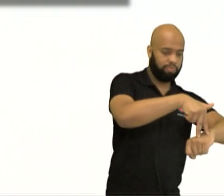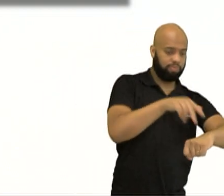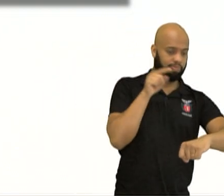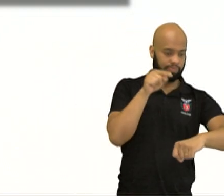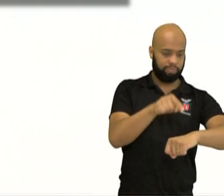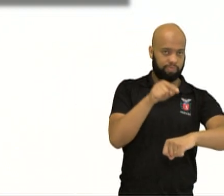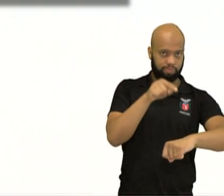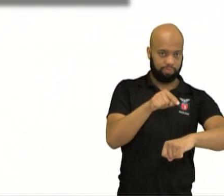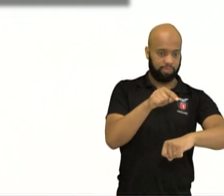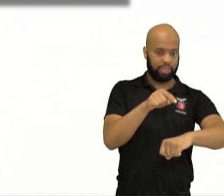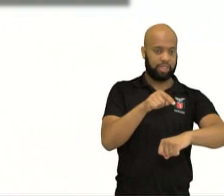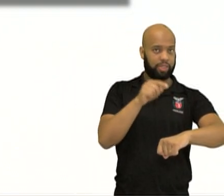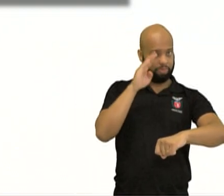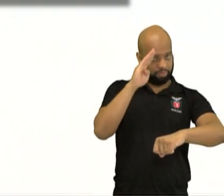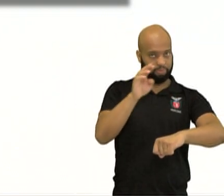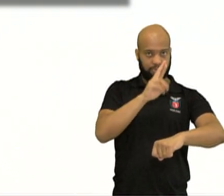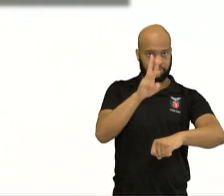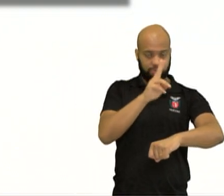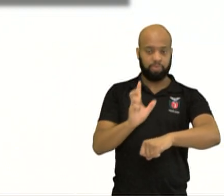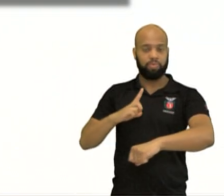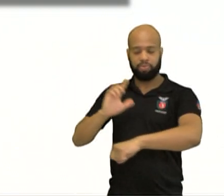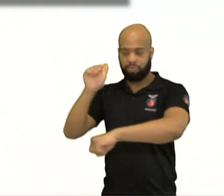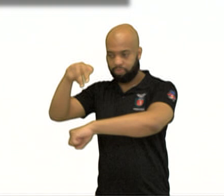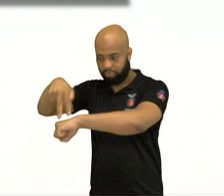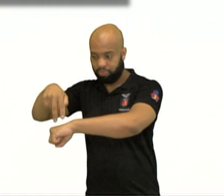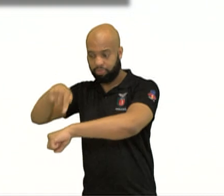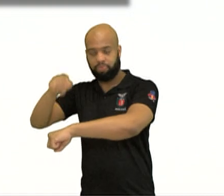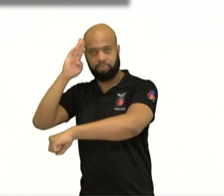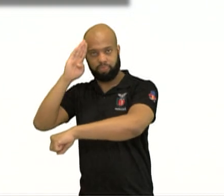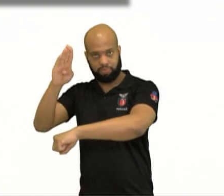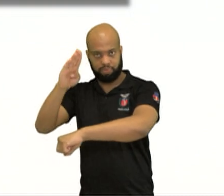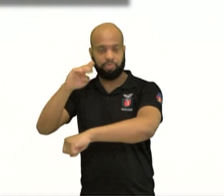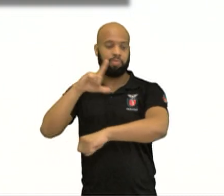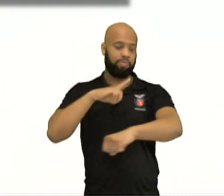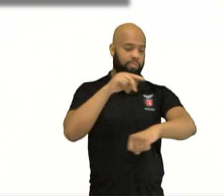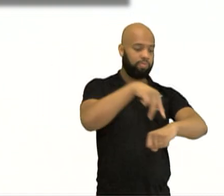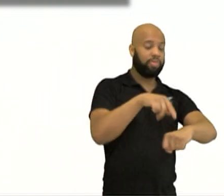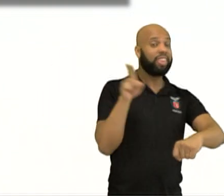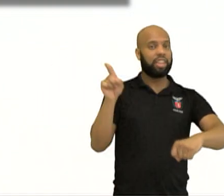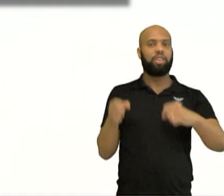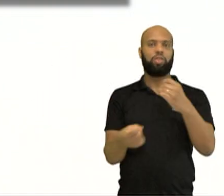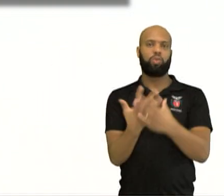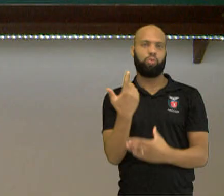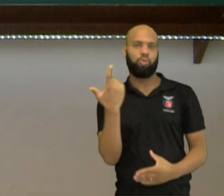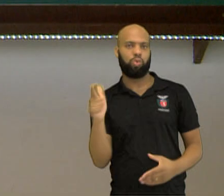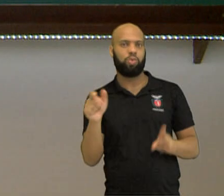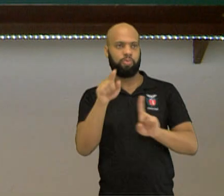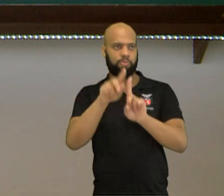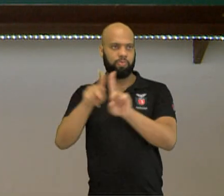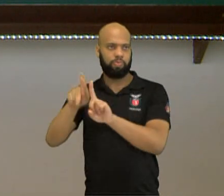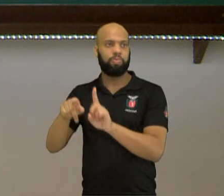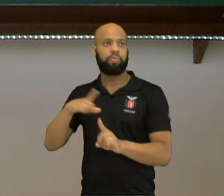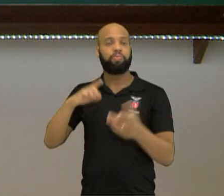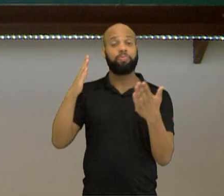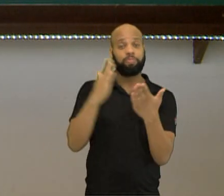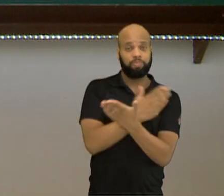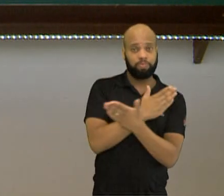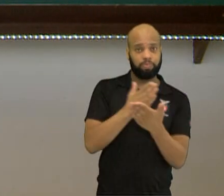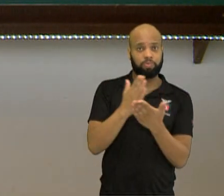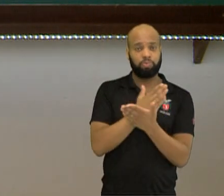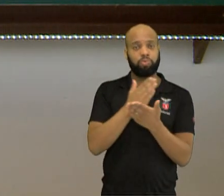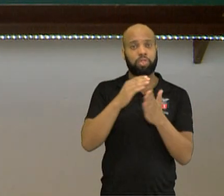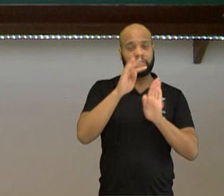contracenar com o protagonista, tá? Então, algumas obras importantes